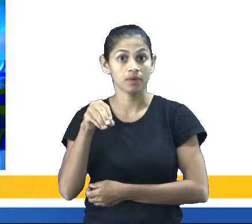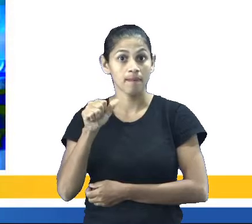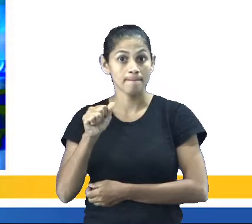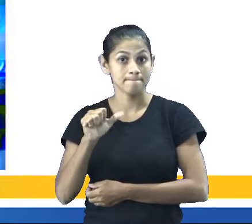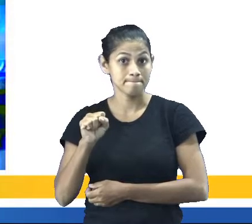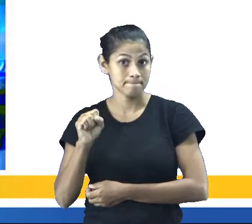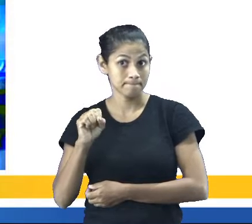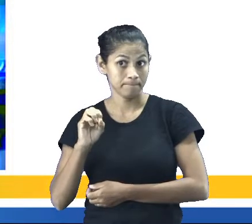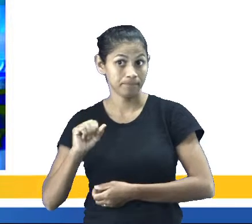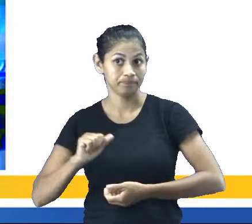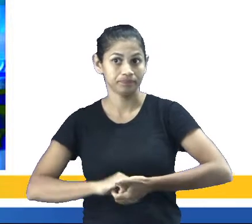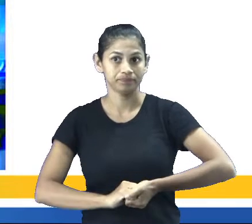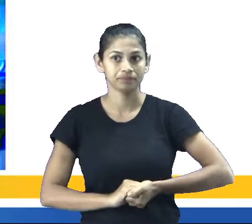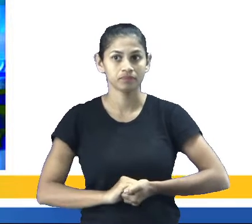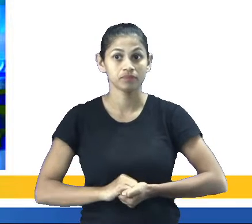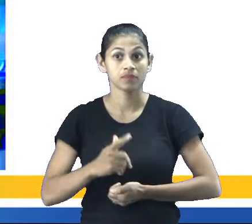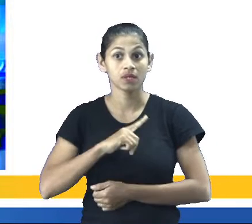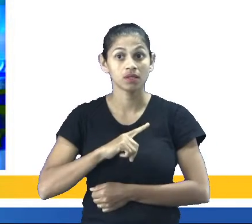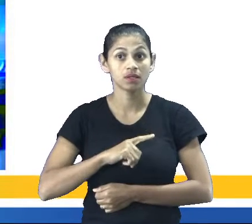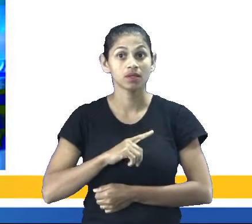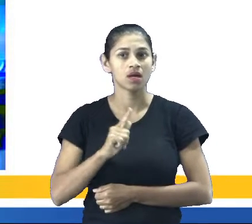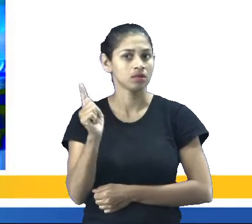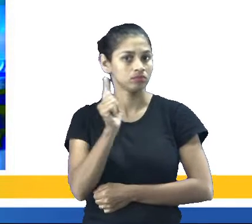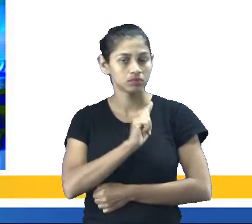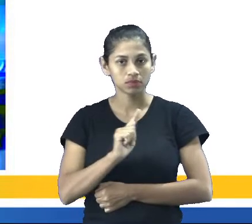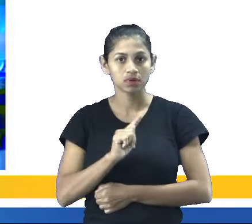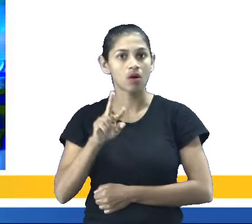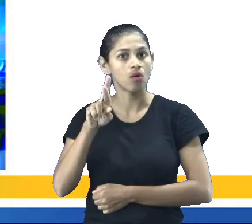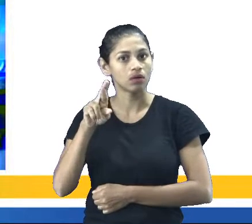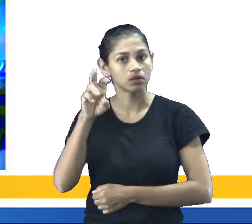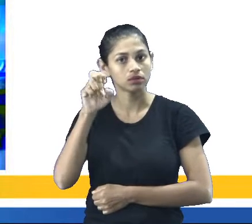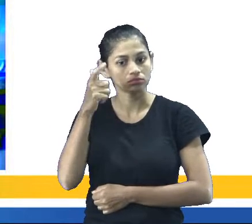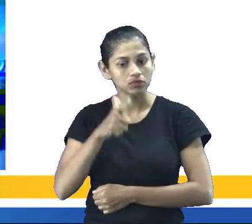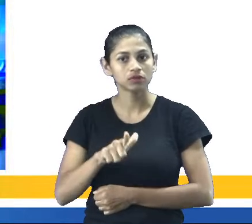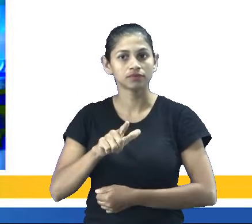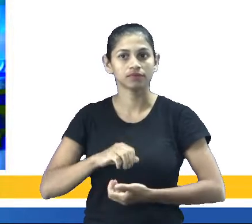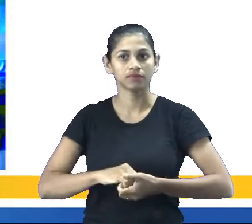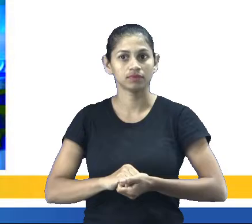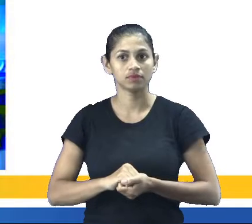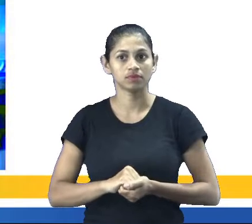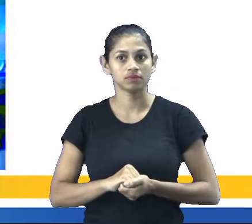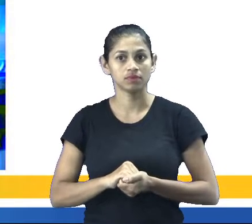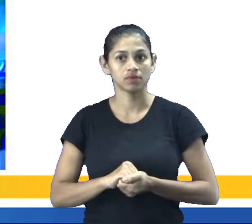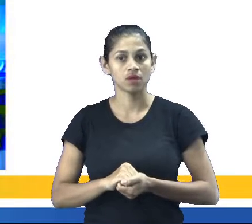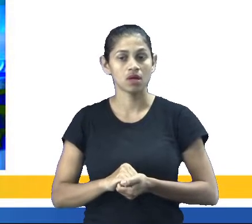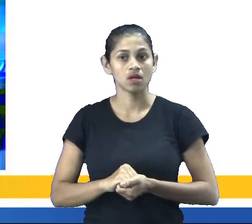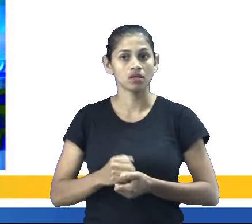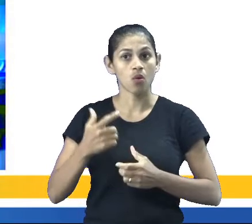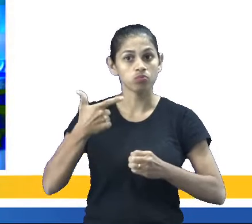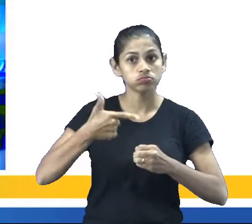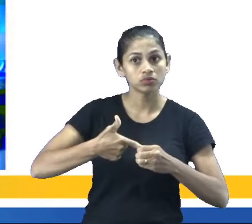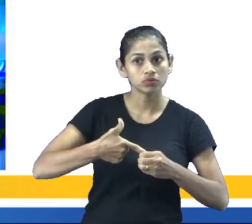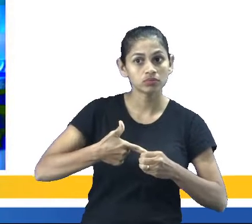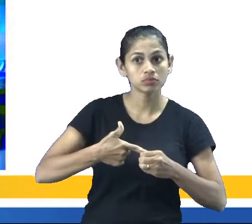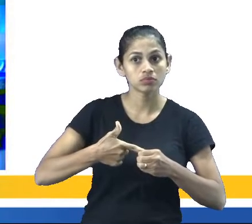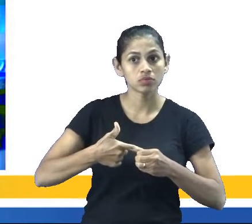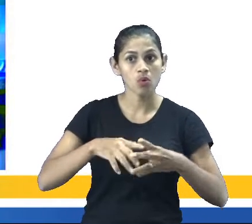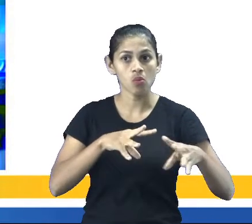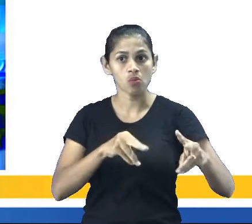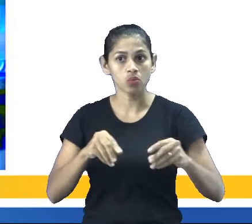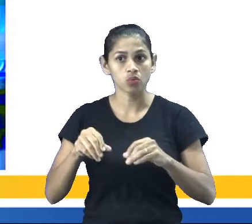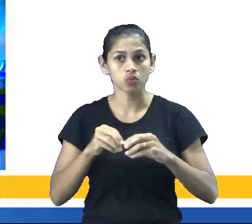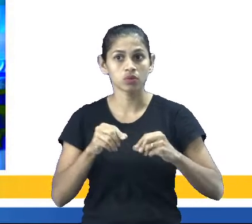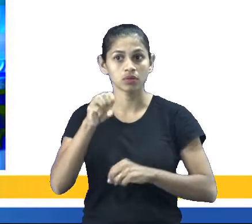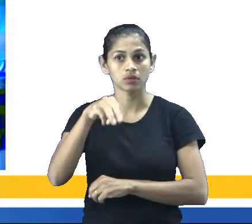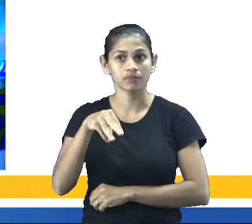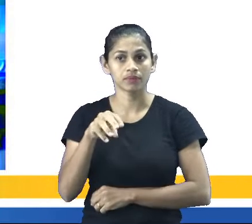de energias que não são renováveis. Ali como exemplo o petróleo, né? Que uma hora vai acabar, o carvão mineral,